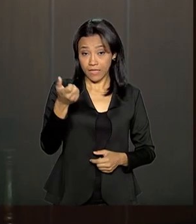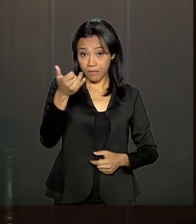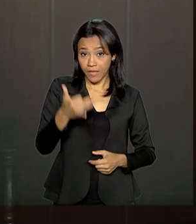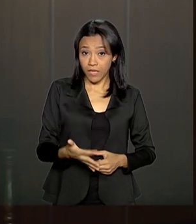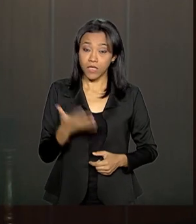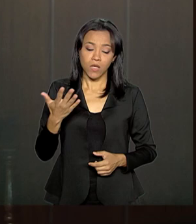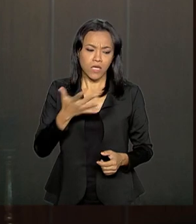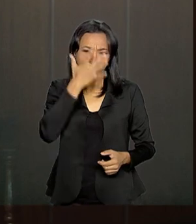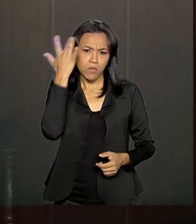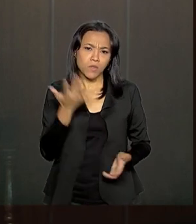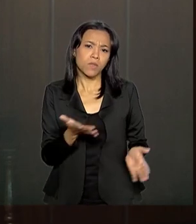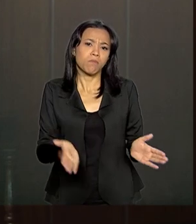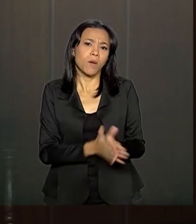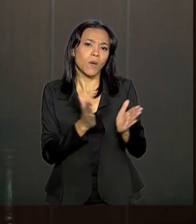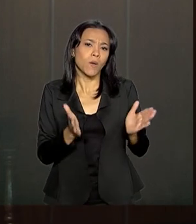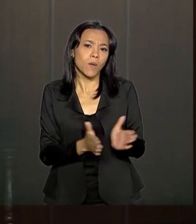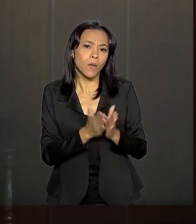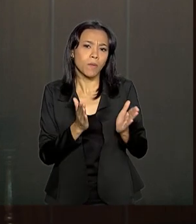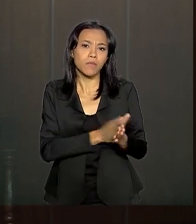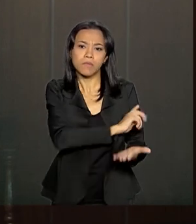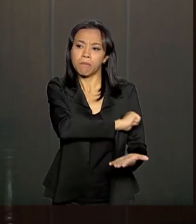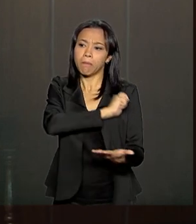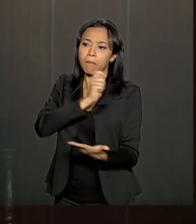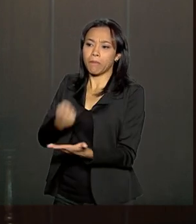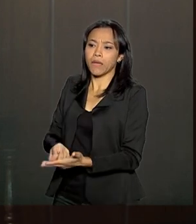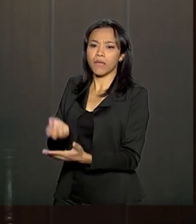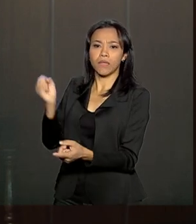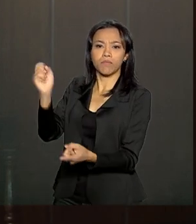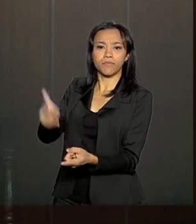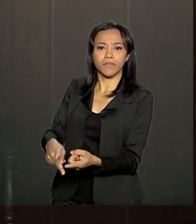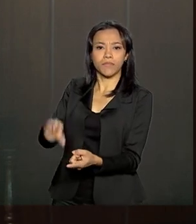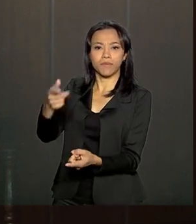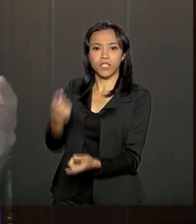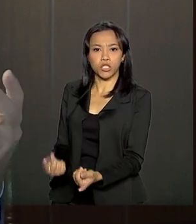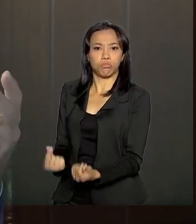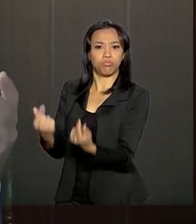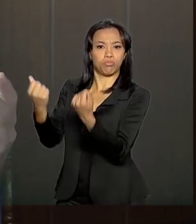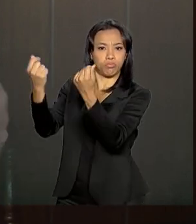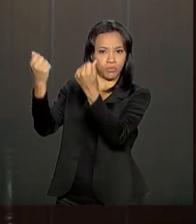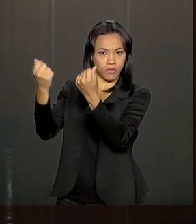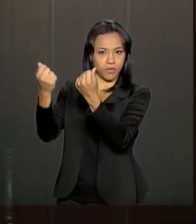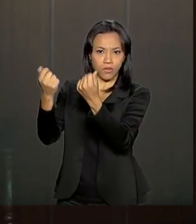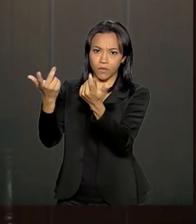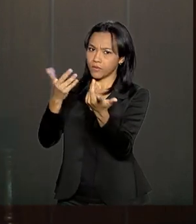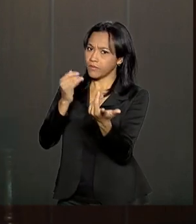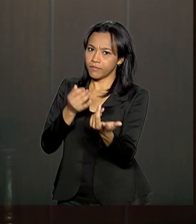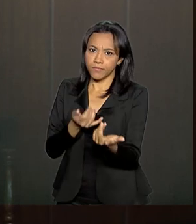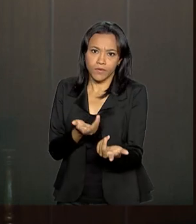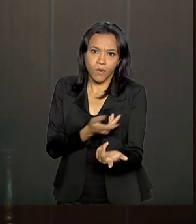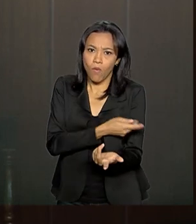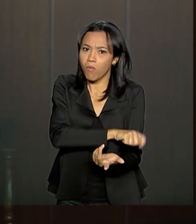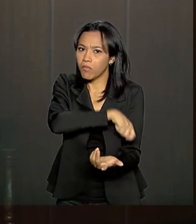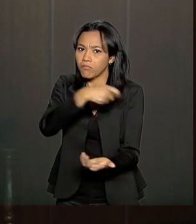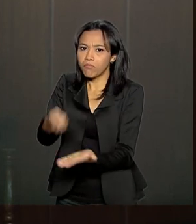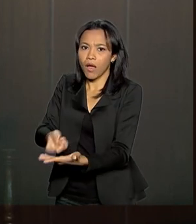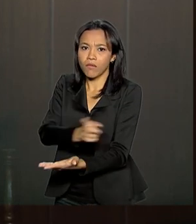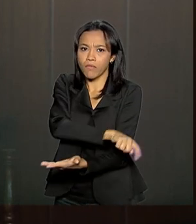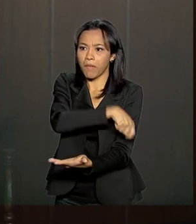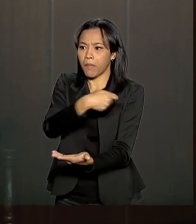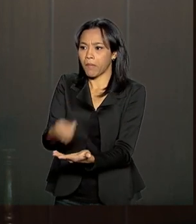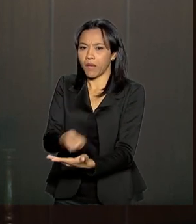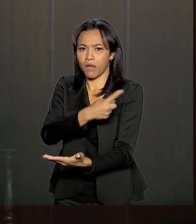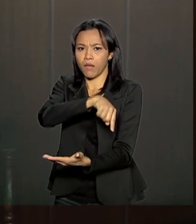estavam pagando pelas previdências dos mais ricos, o que é um absurdo. Justamente, os mais desfavorecidos eram quem estavam pagando a previdência dos mais ricos.